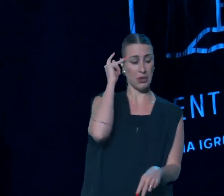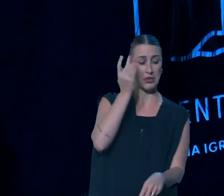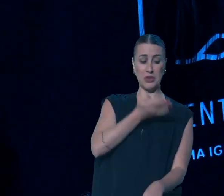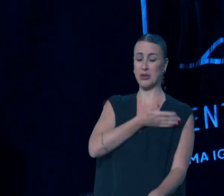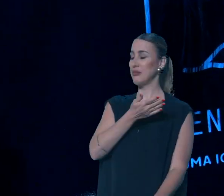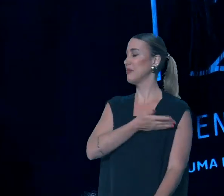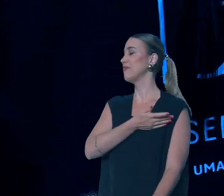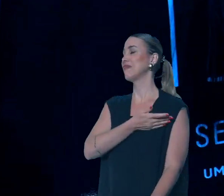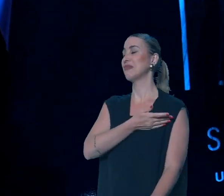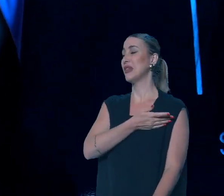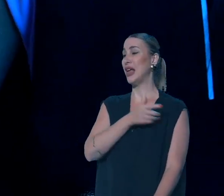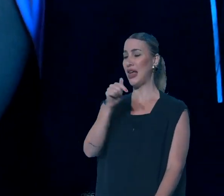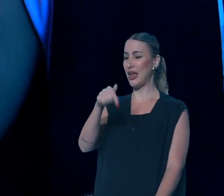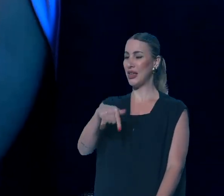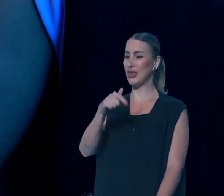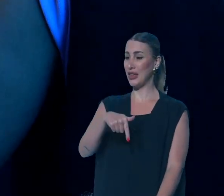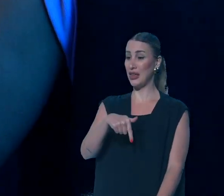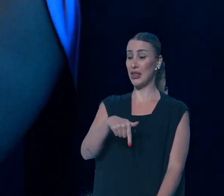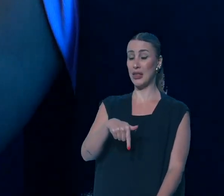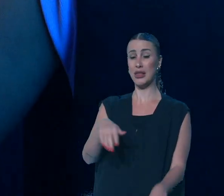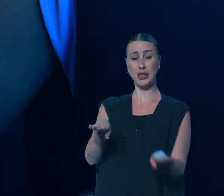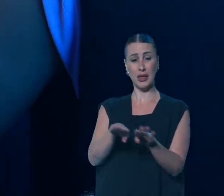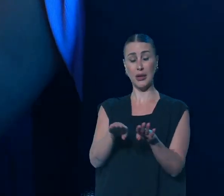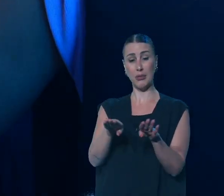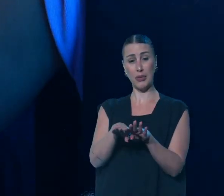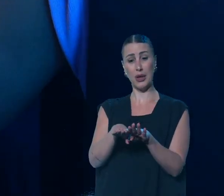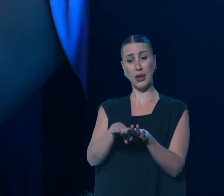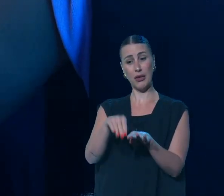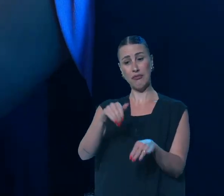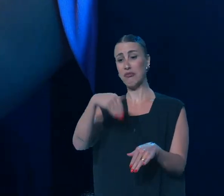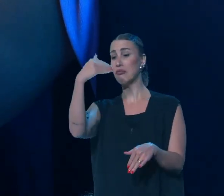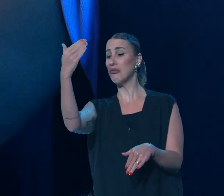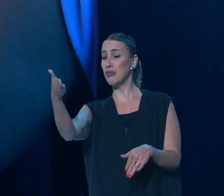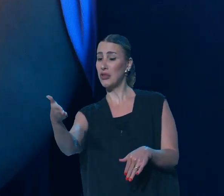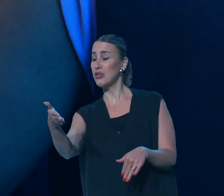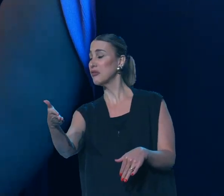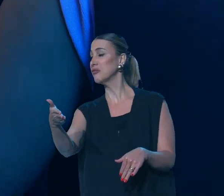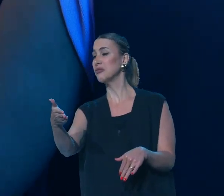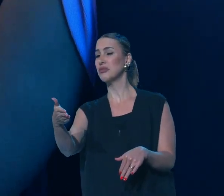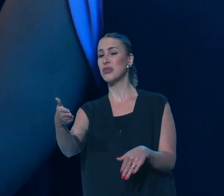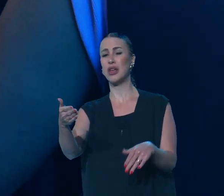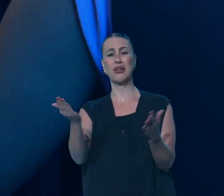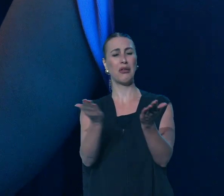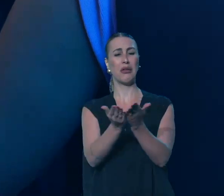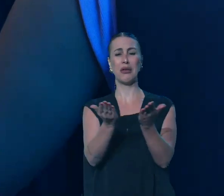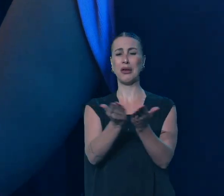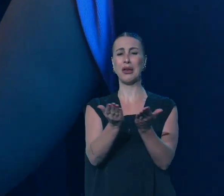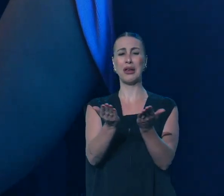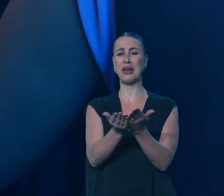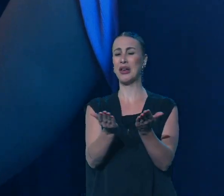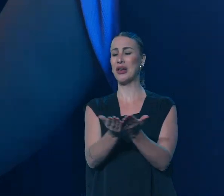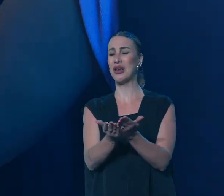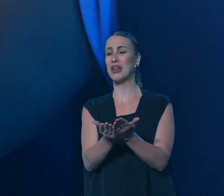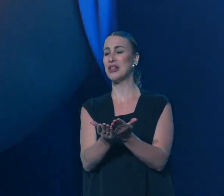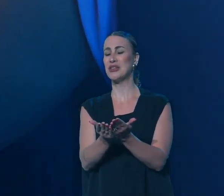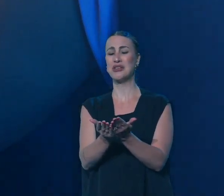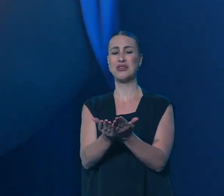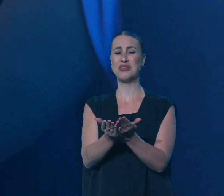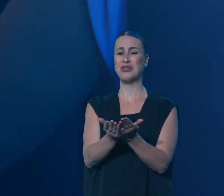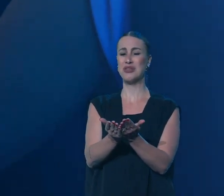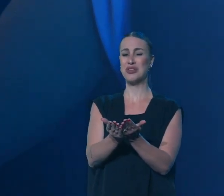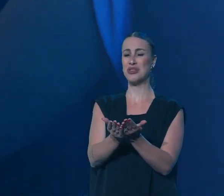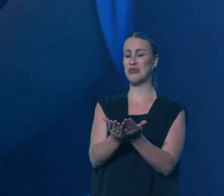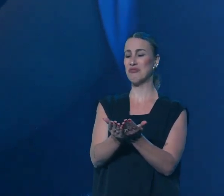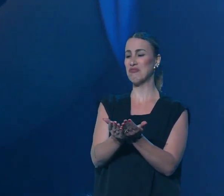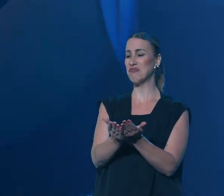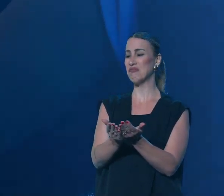daqui, o teu povo não tente mais passar por cima de ninguém, Pai. Tudo aquilo que você tem para fazer